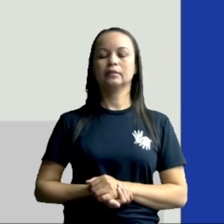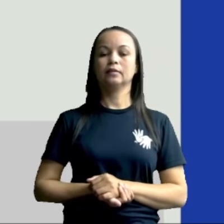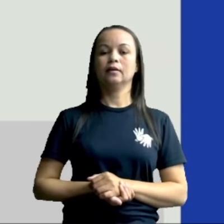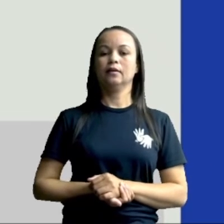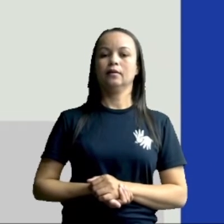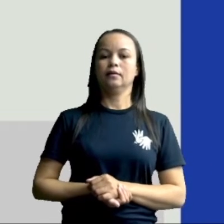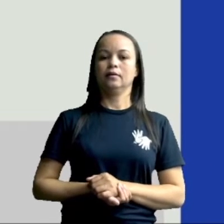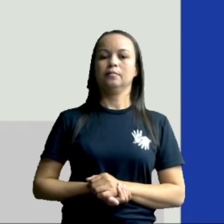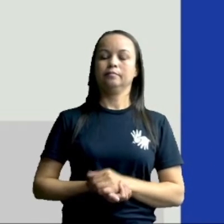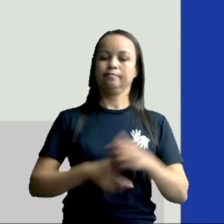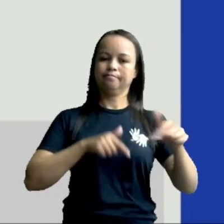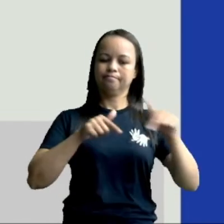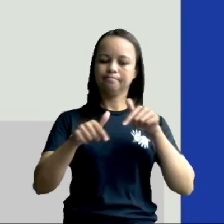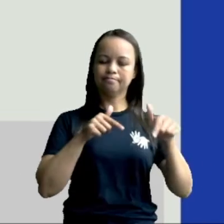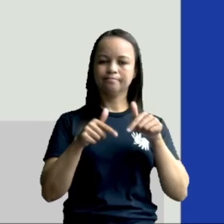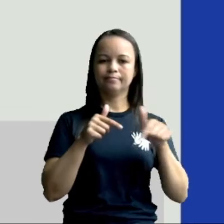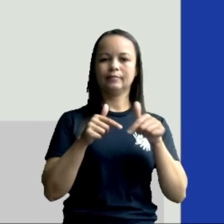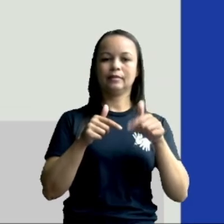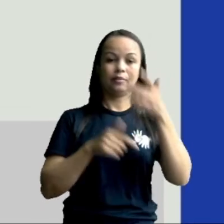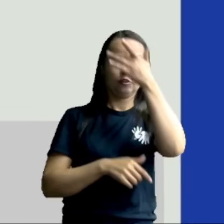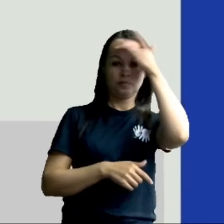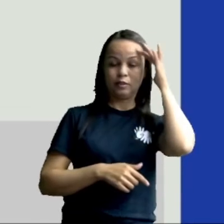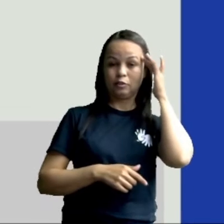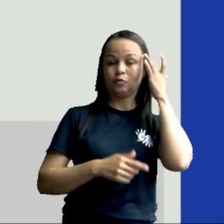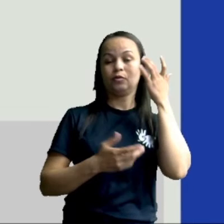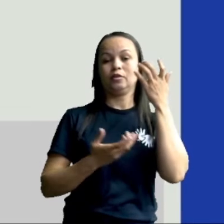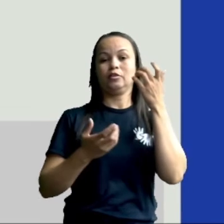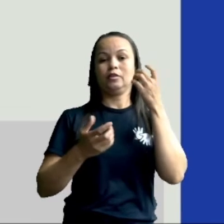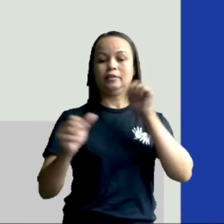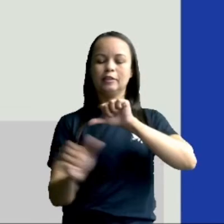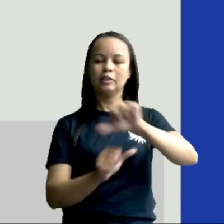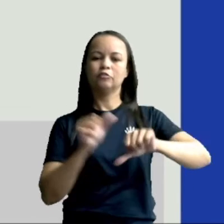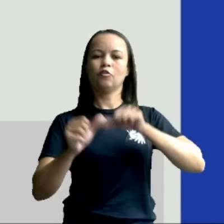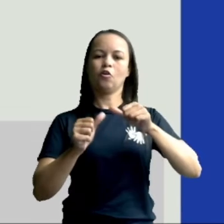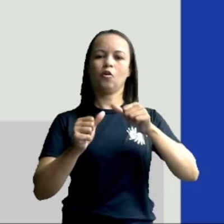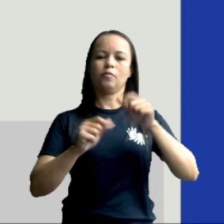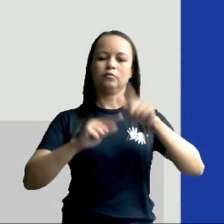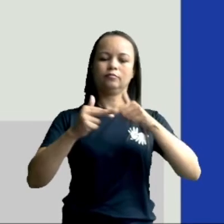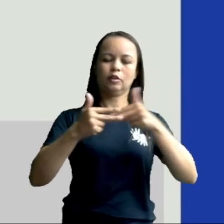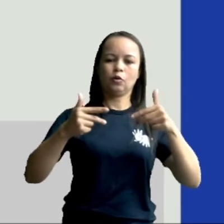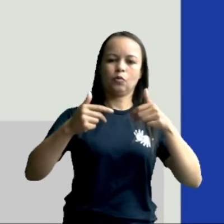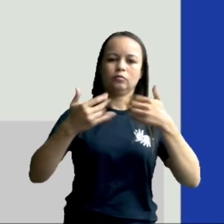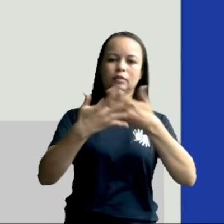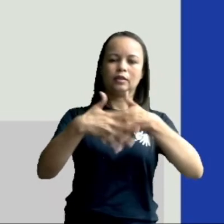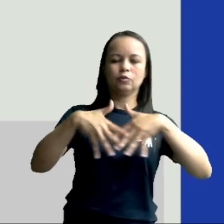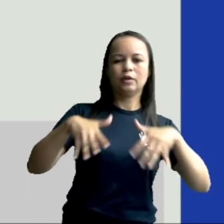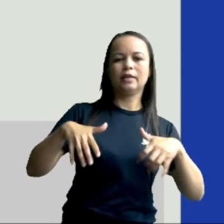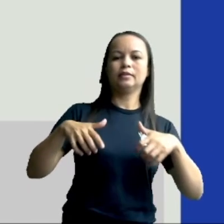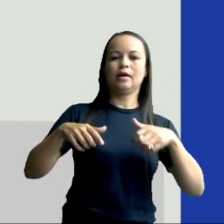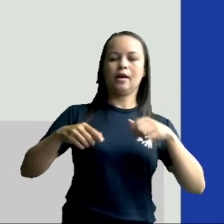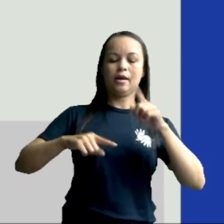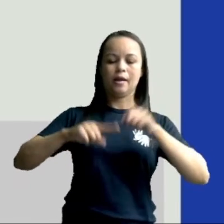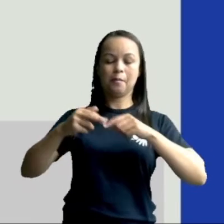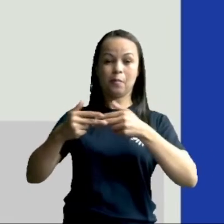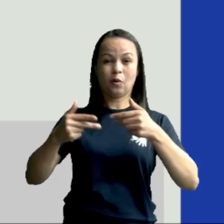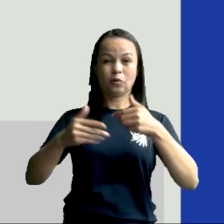Por meio do trabalho, as pessoas transformam os recursos da natureza em produtos que atendem